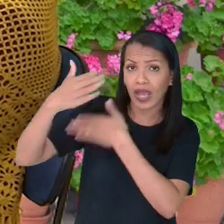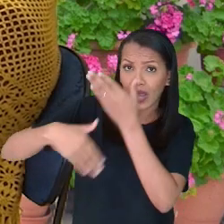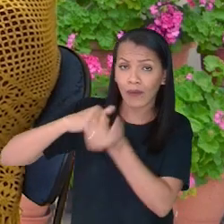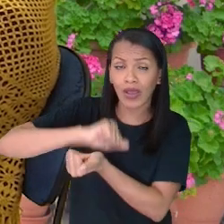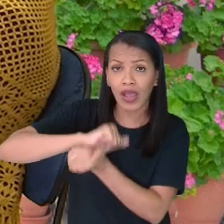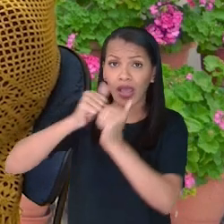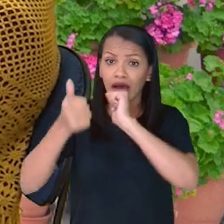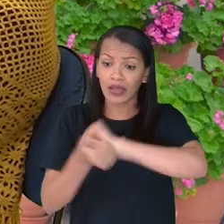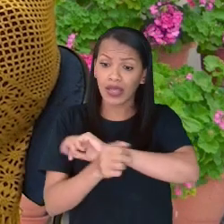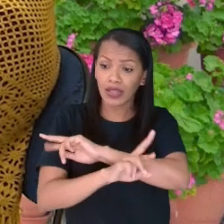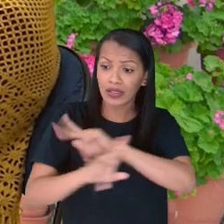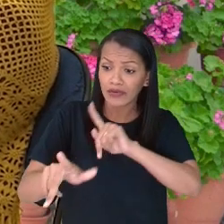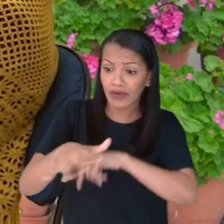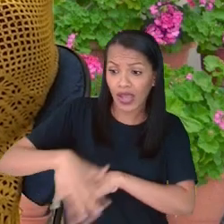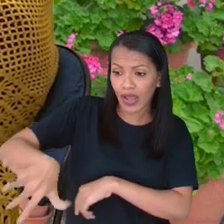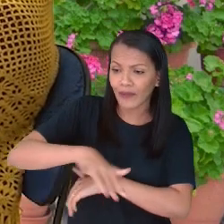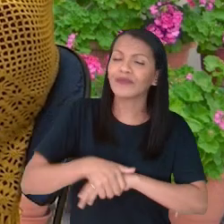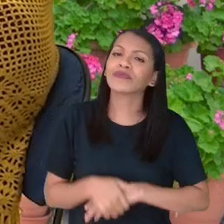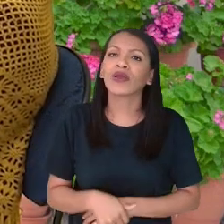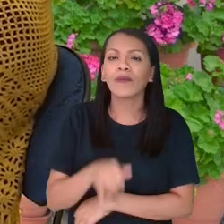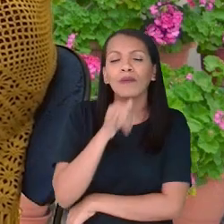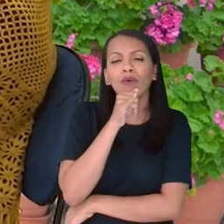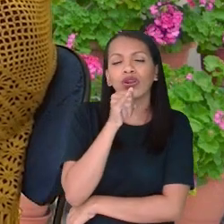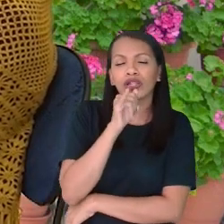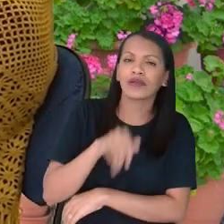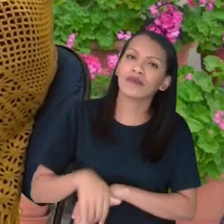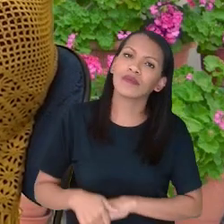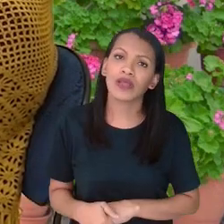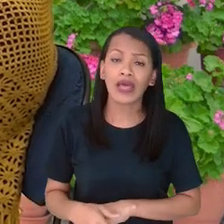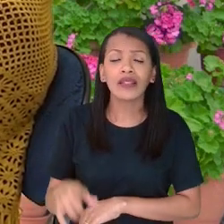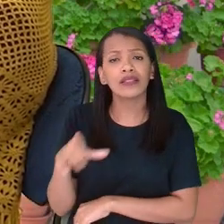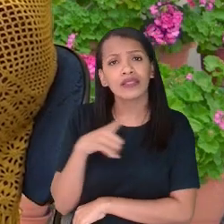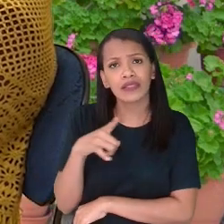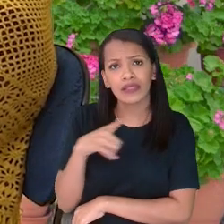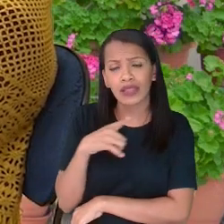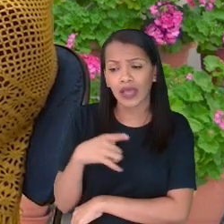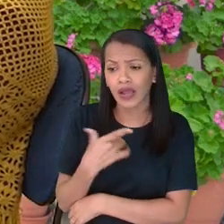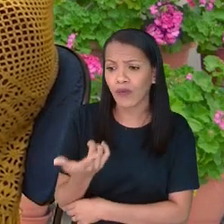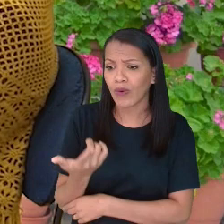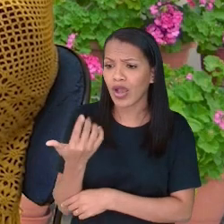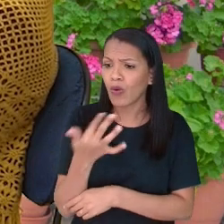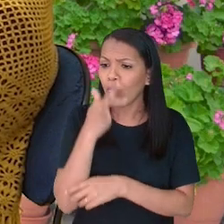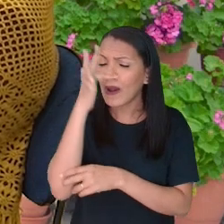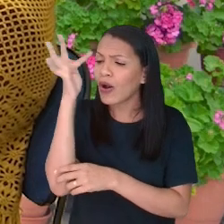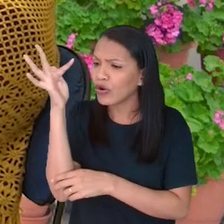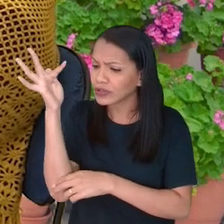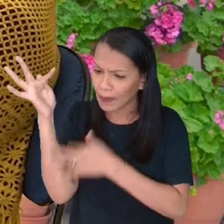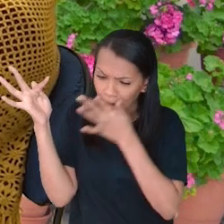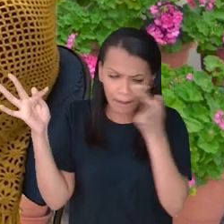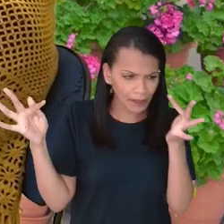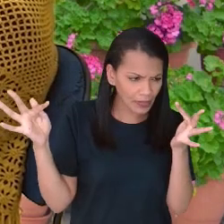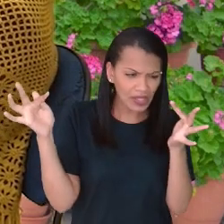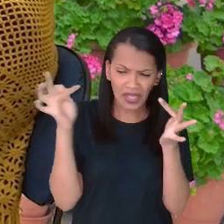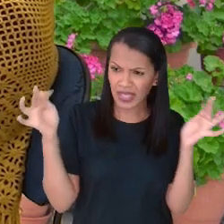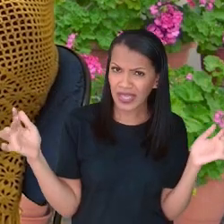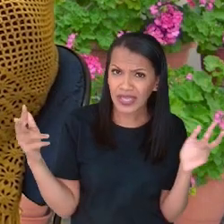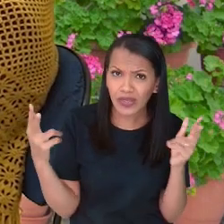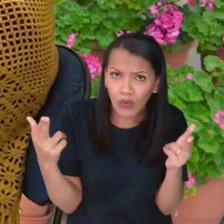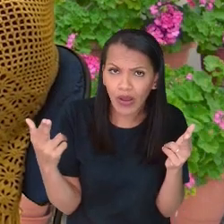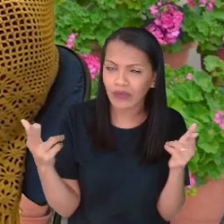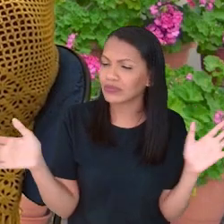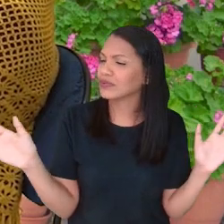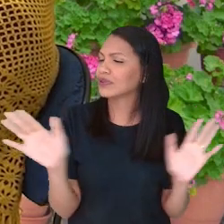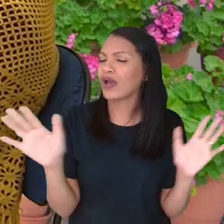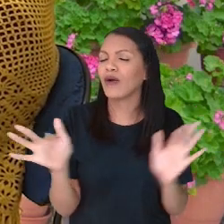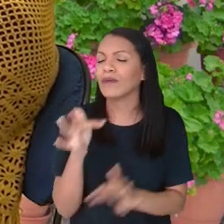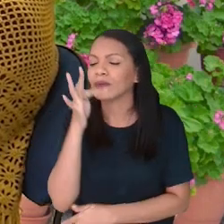às diferenças que surgem. Por exemplo, existe alguma rosa igual a outra? Não existe. Cada rosa tem